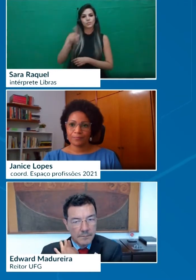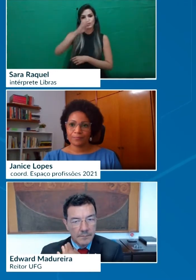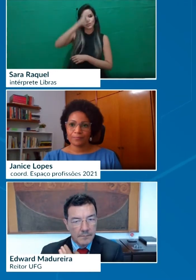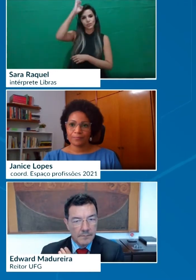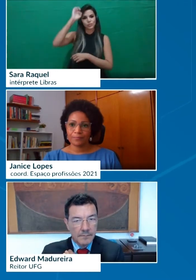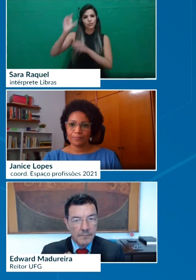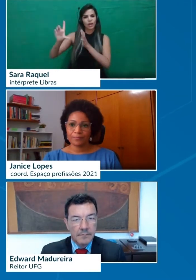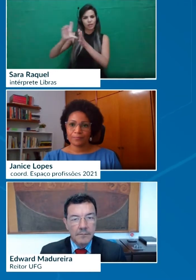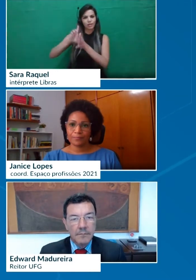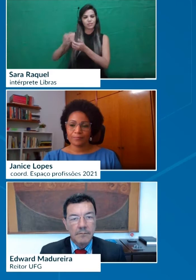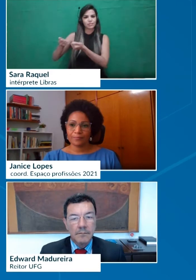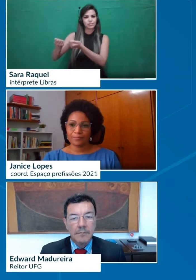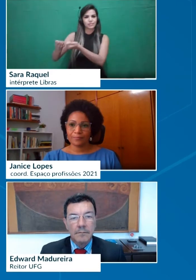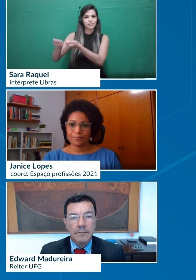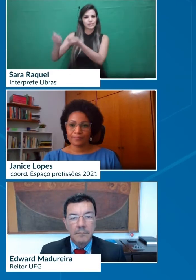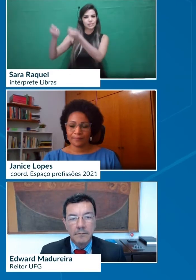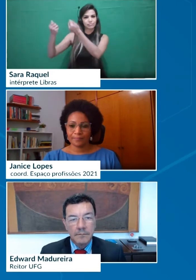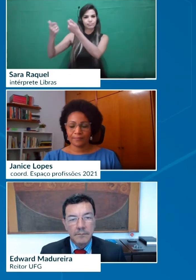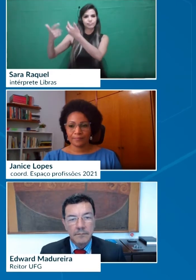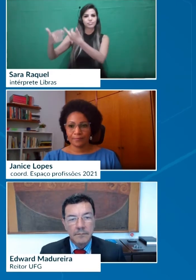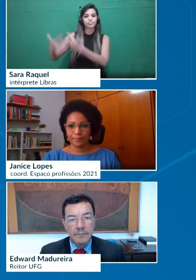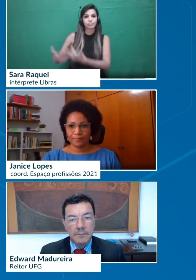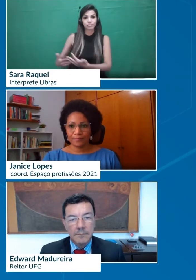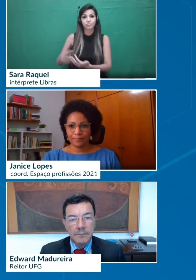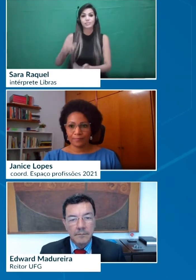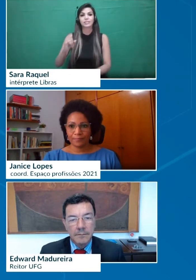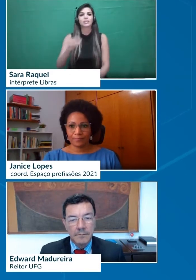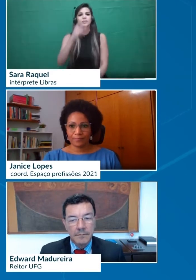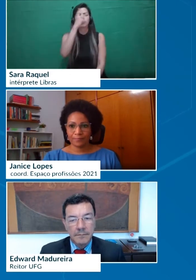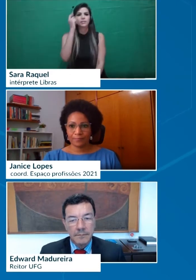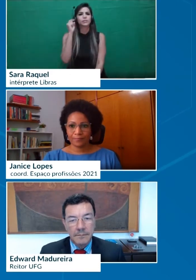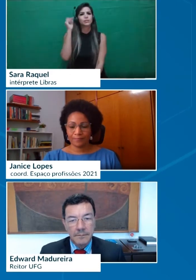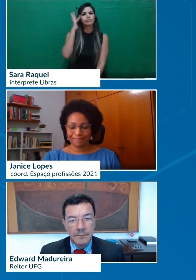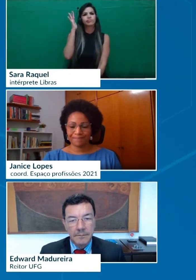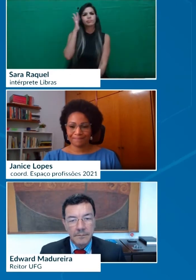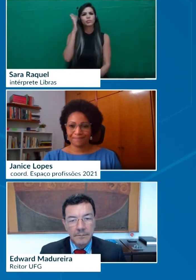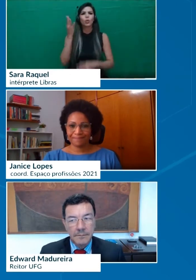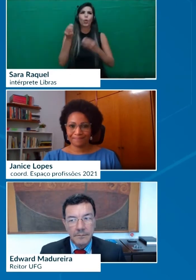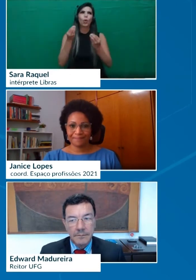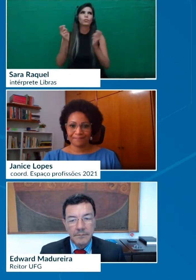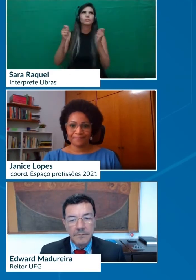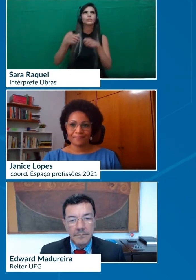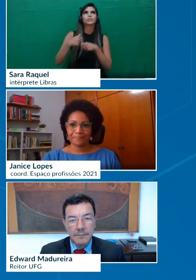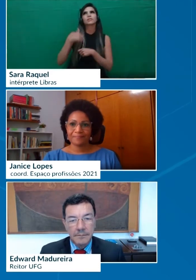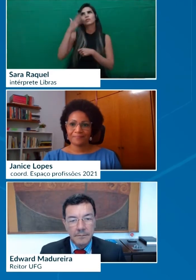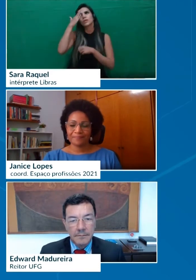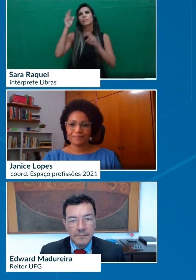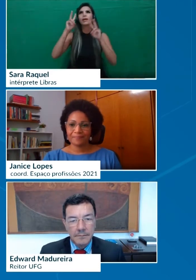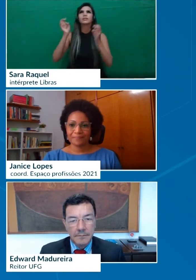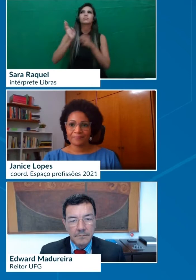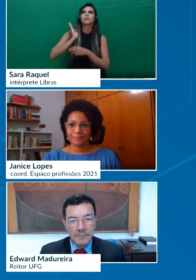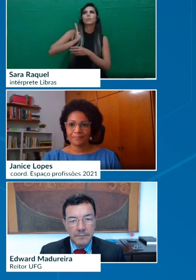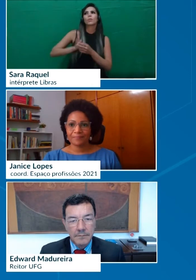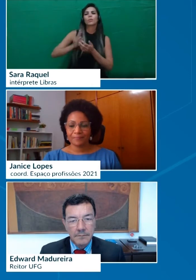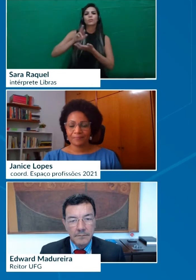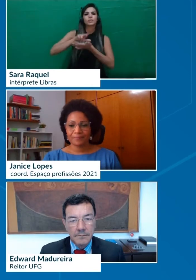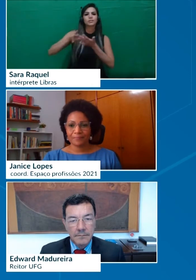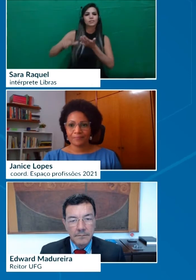né, quem estava nos assistindo ficou pensando como que eu posso saber de tudo isso, dessas bolsas,